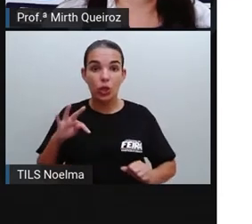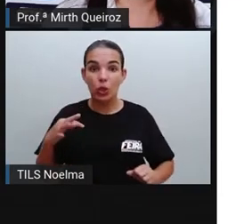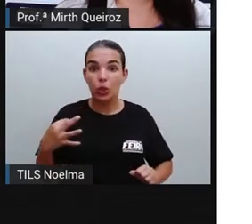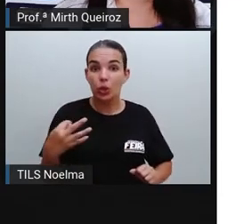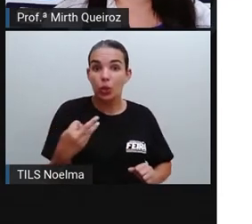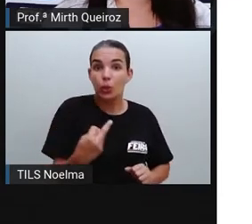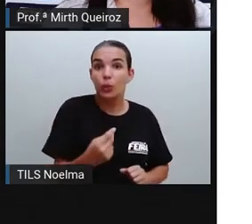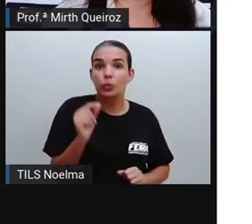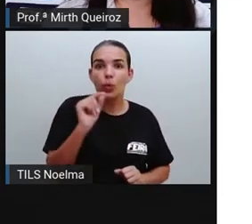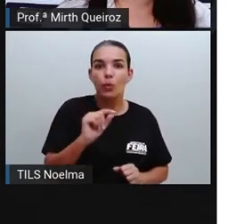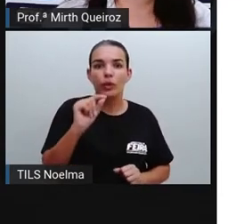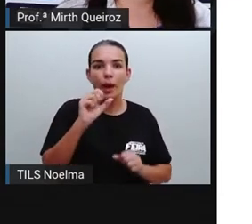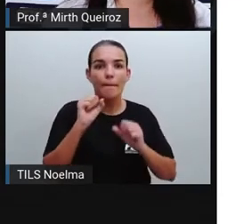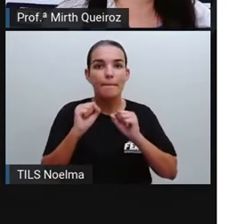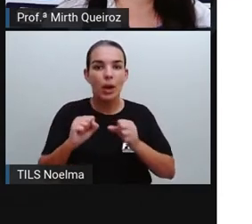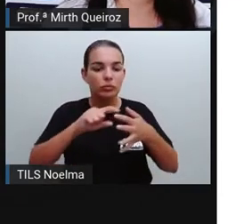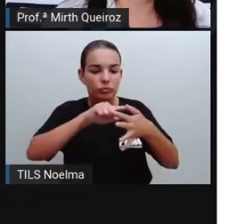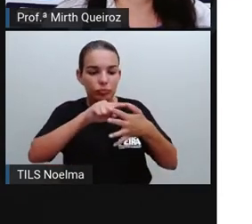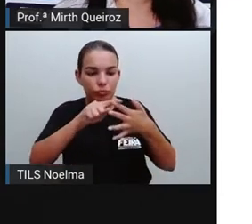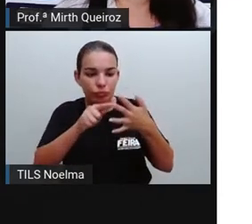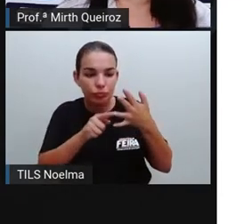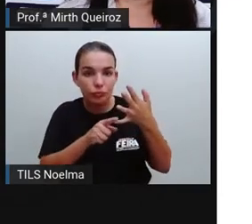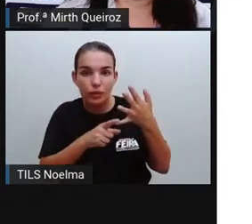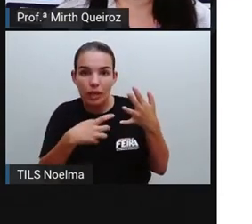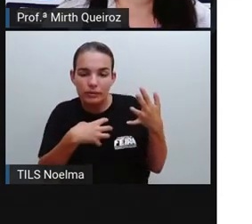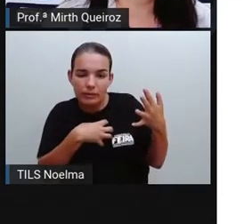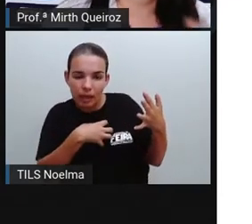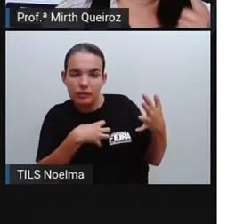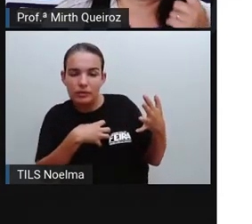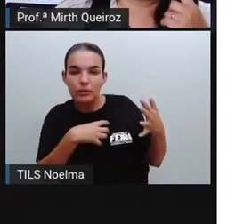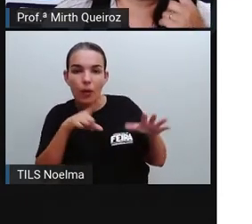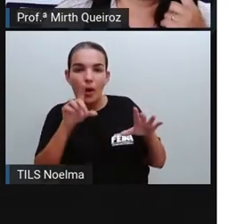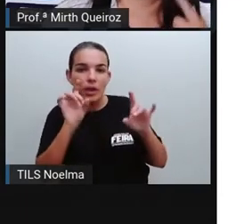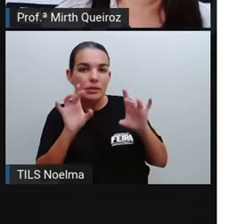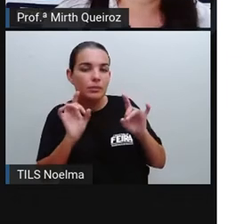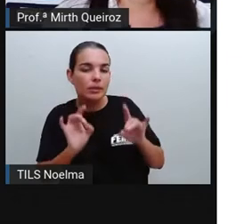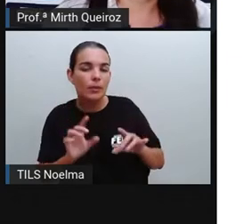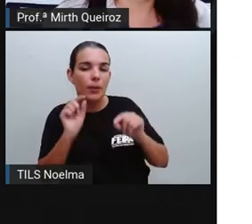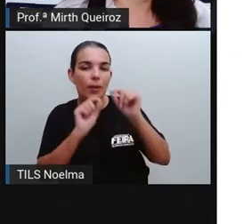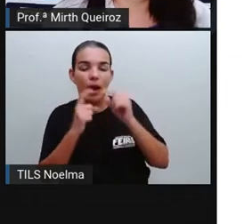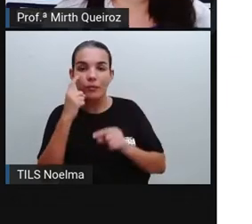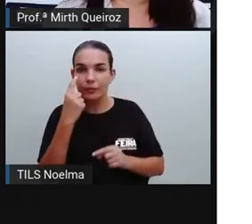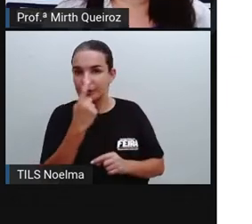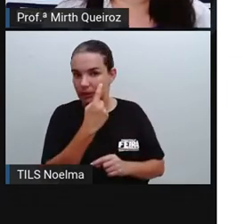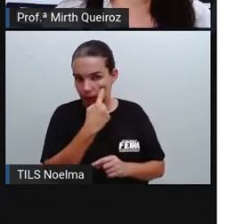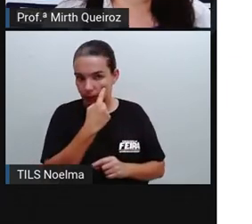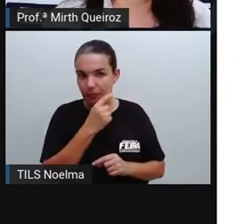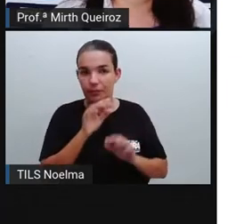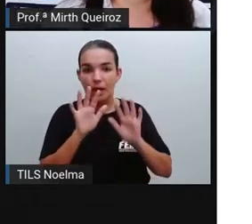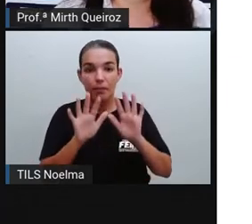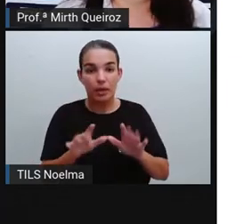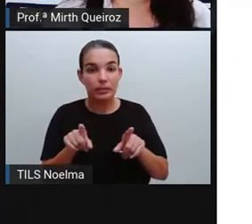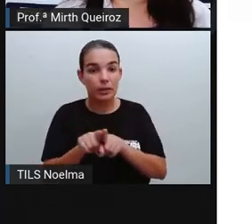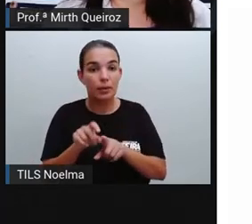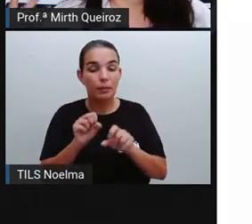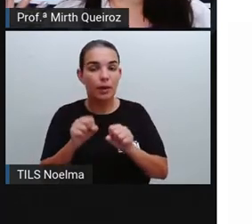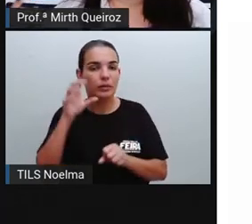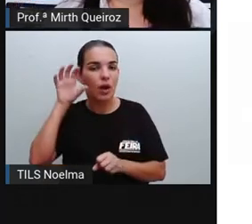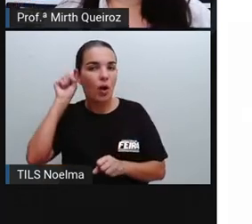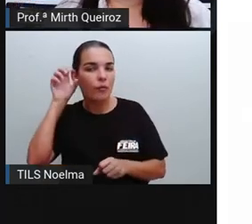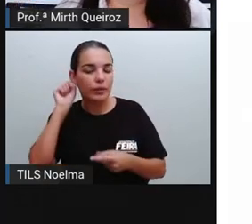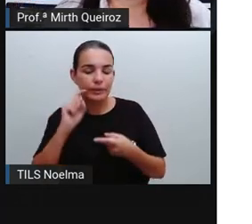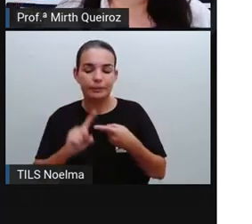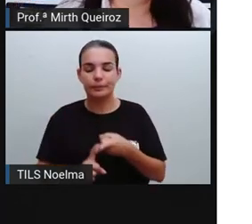captar com os nossos cinco sentidos, especialmente a nossa visão, mas também aquilo que a gente pode captar com a